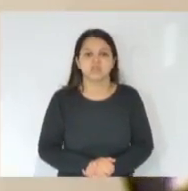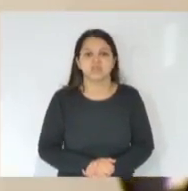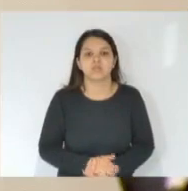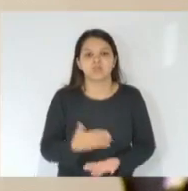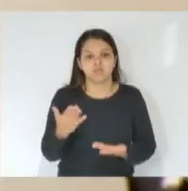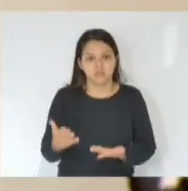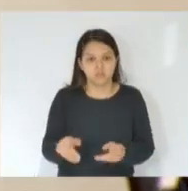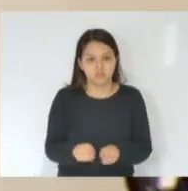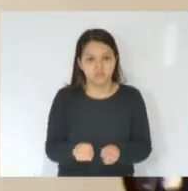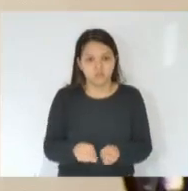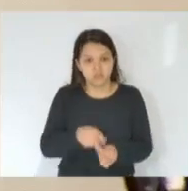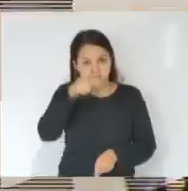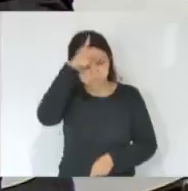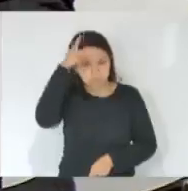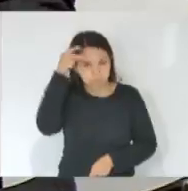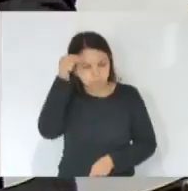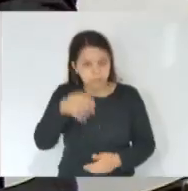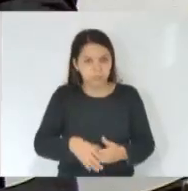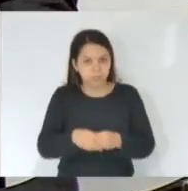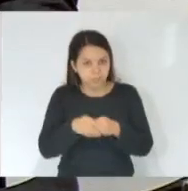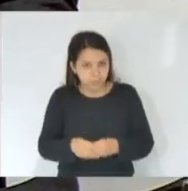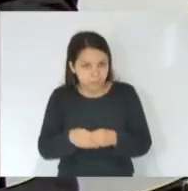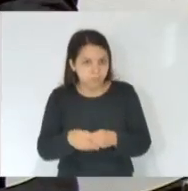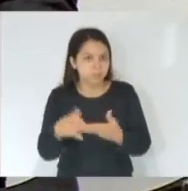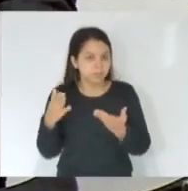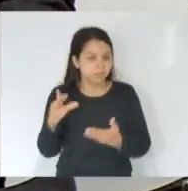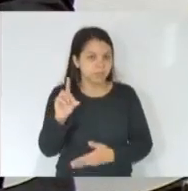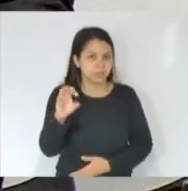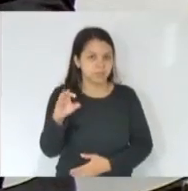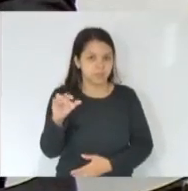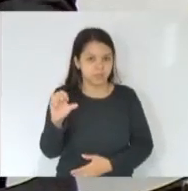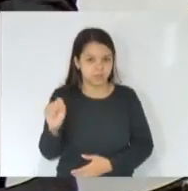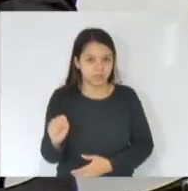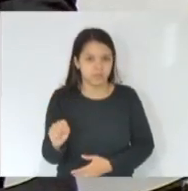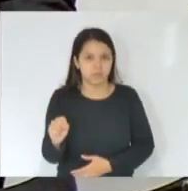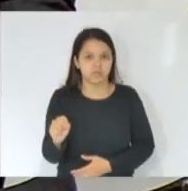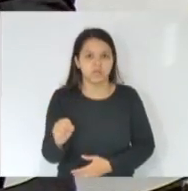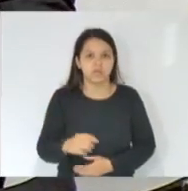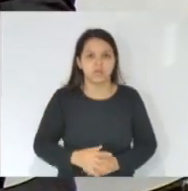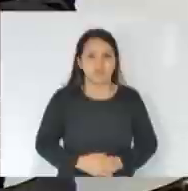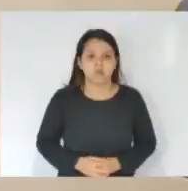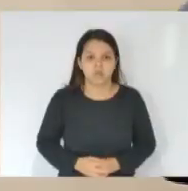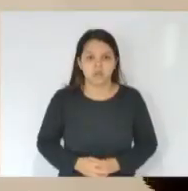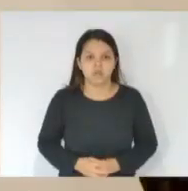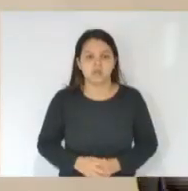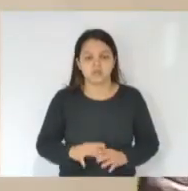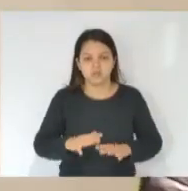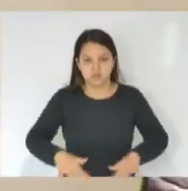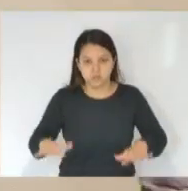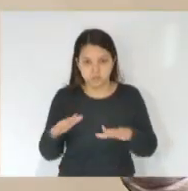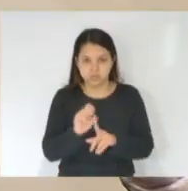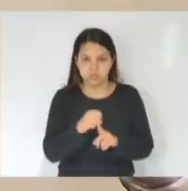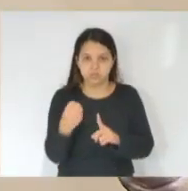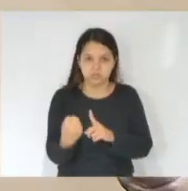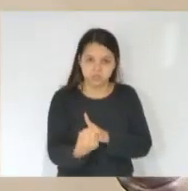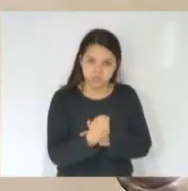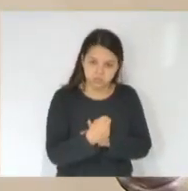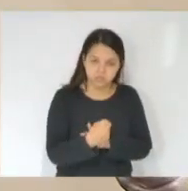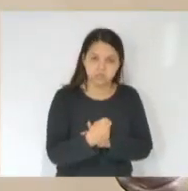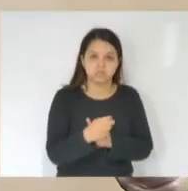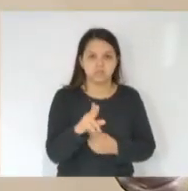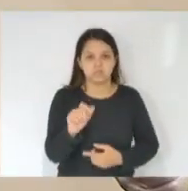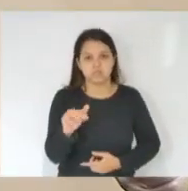Gustavo Cancelier e ao nosso amigo, companheiro Décio da Silva, vice-prefeito, e a toda a sociedade de Uruçanga. Estaremos lá presente, participando